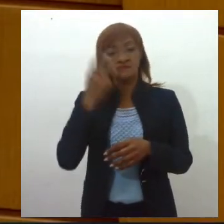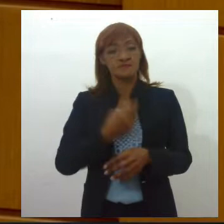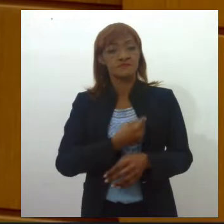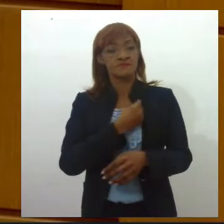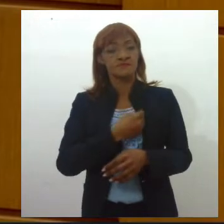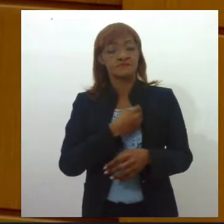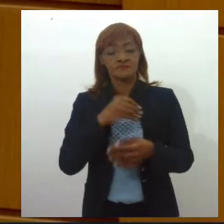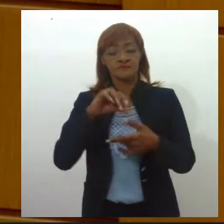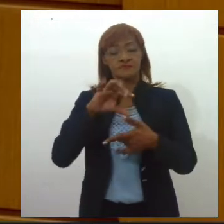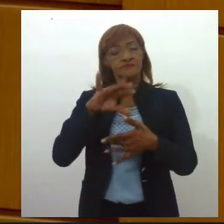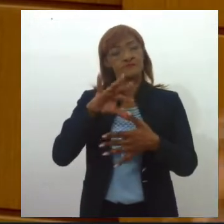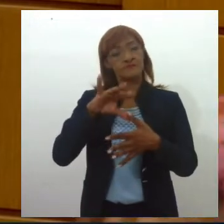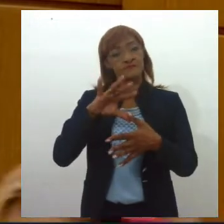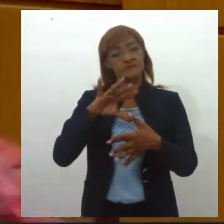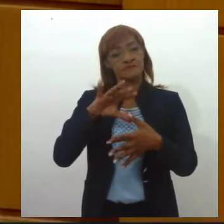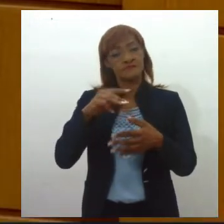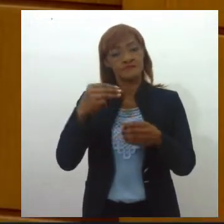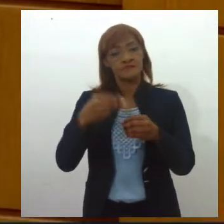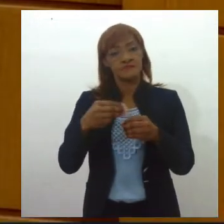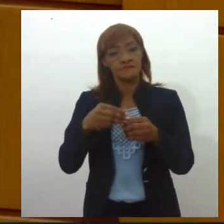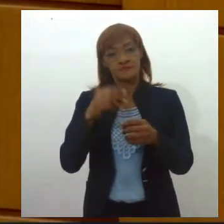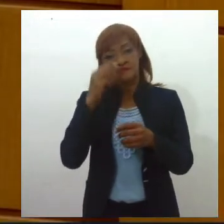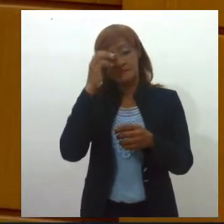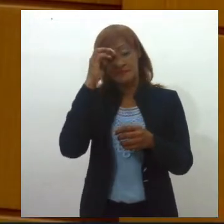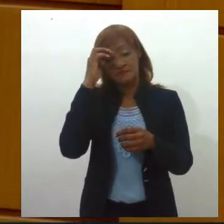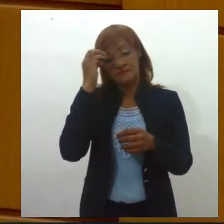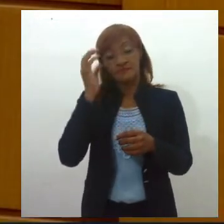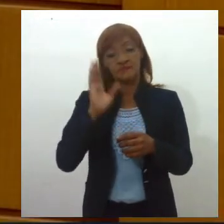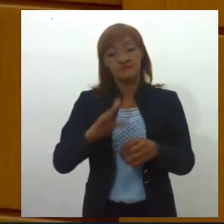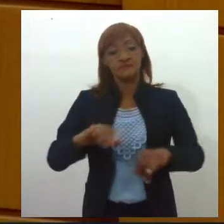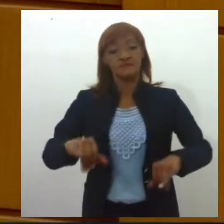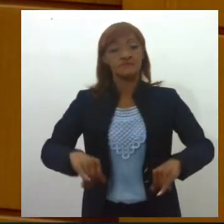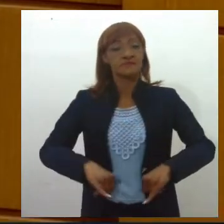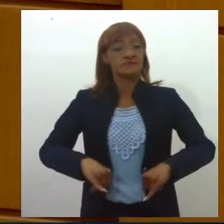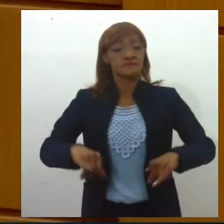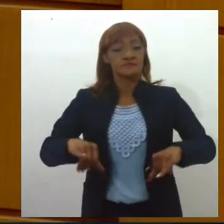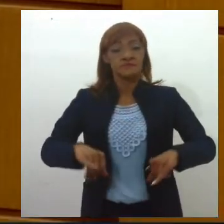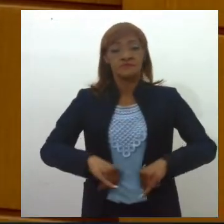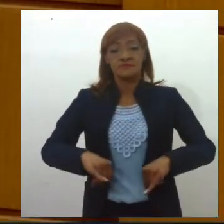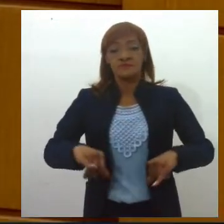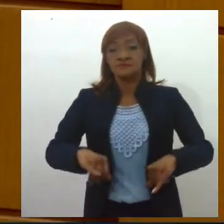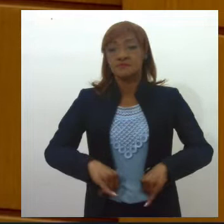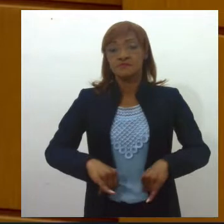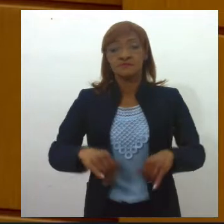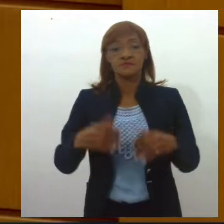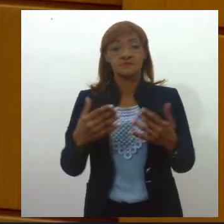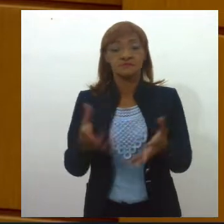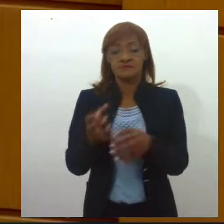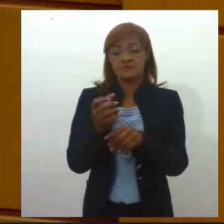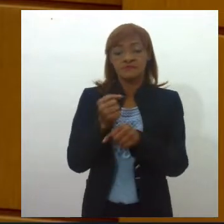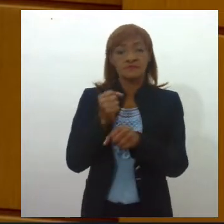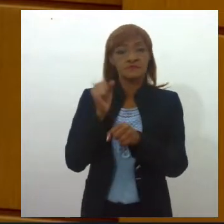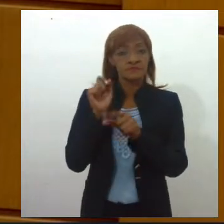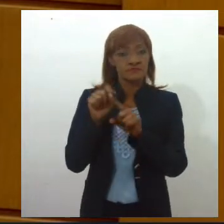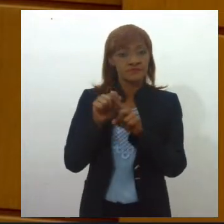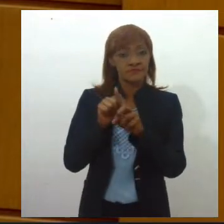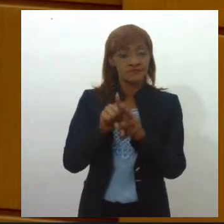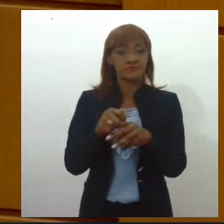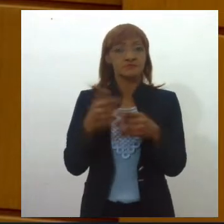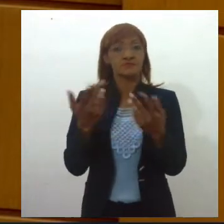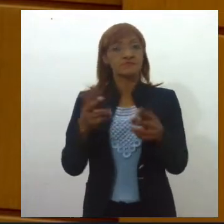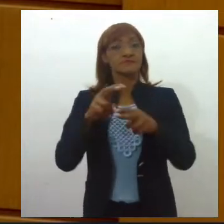Glória, que já vem sofrendo determinadas regiões da cidade há muito tempo com a falta de água. Por